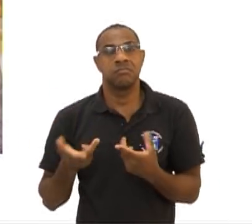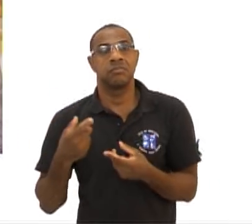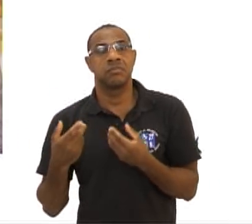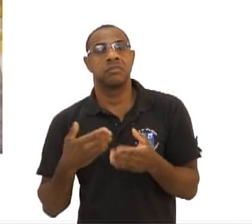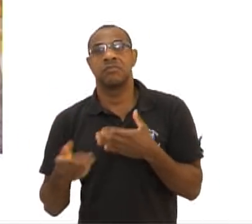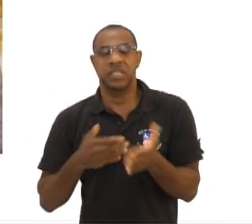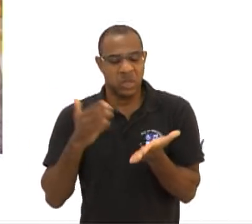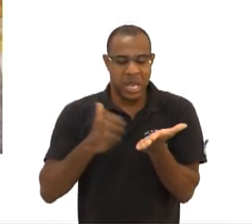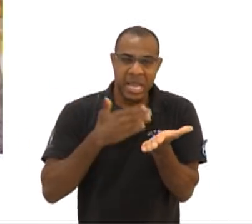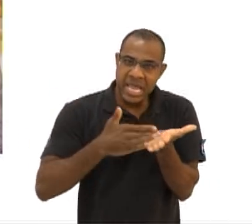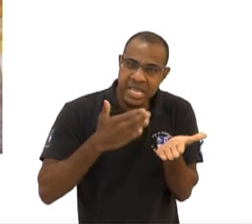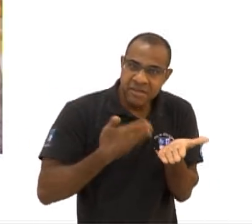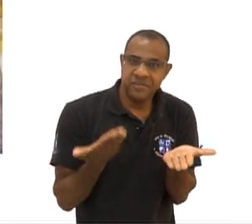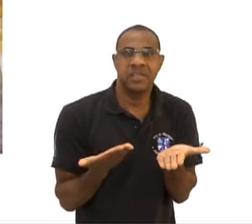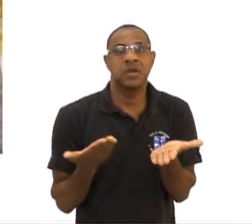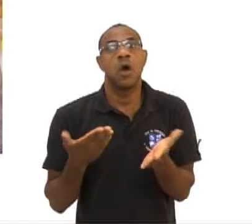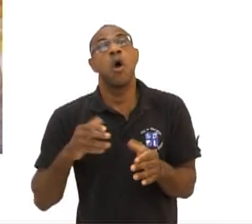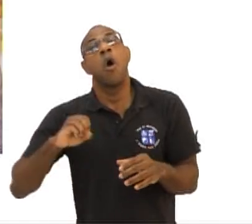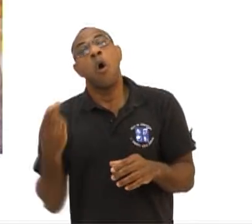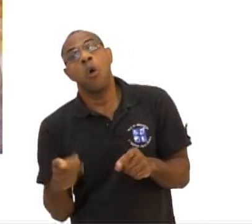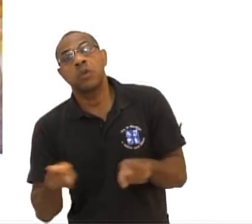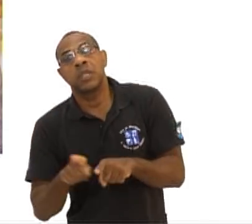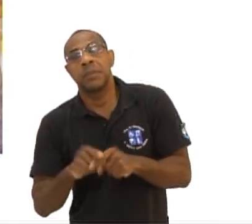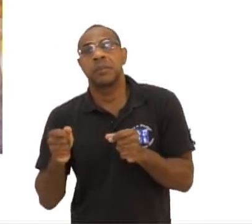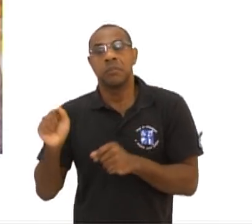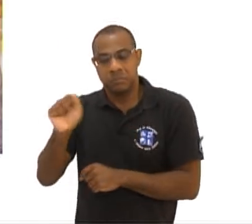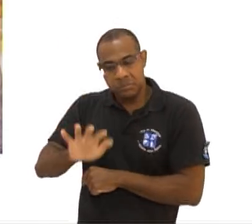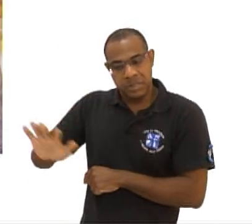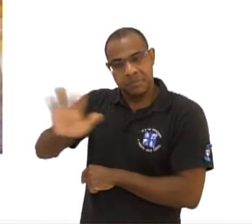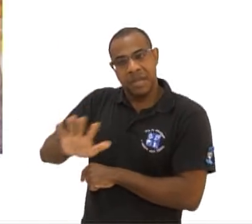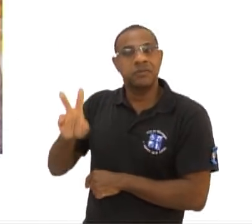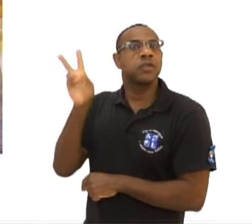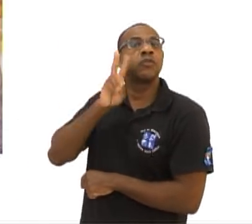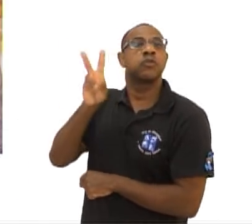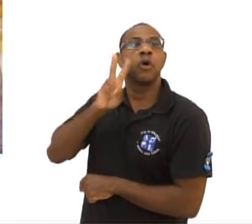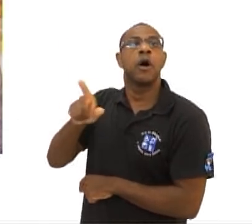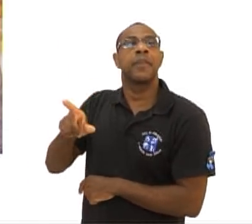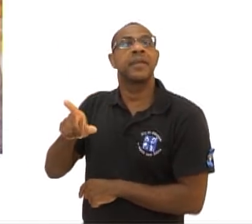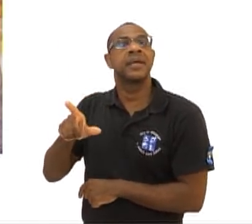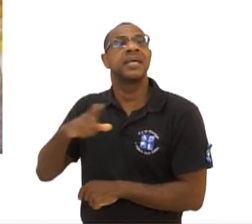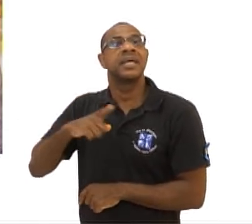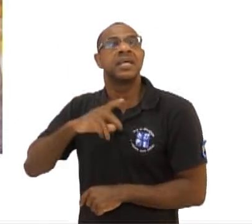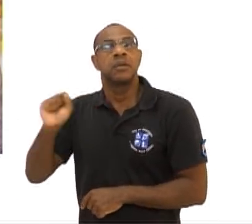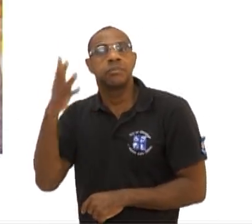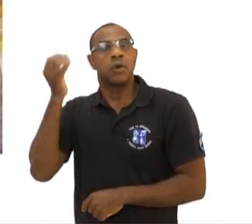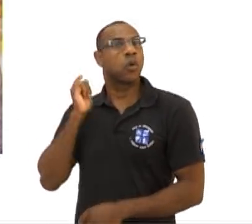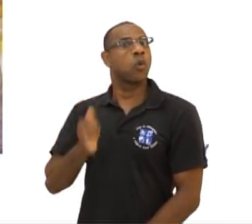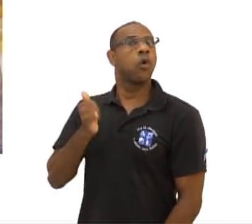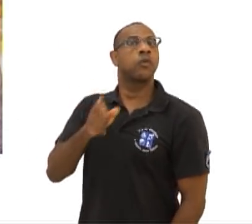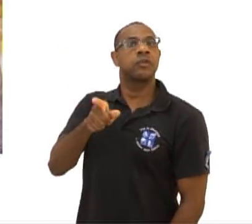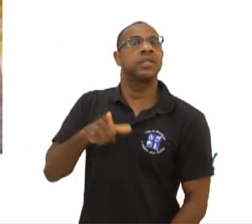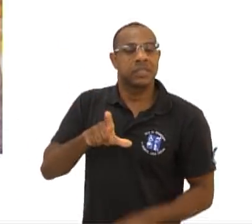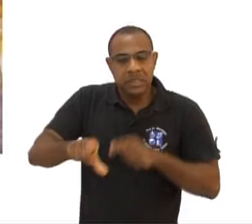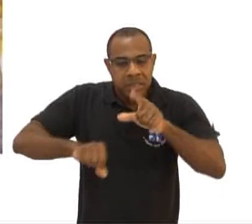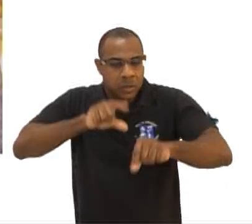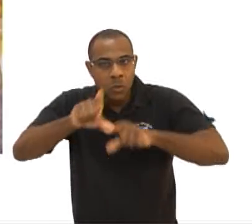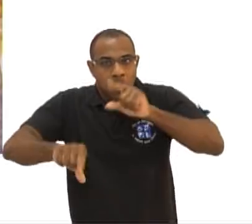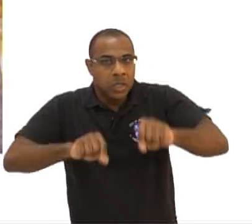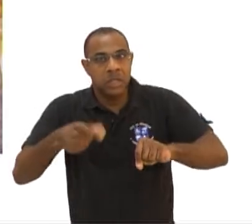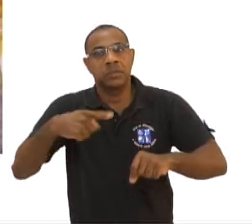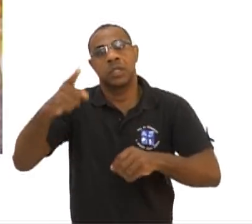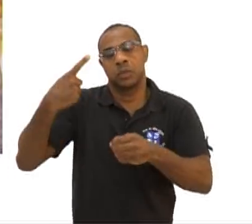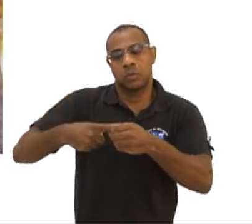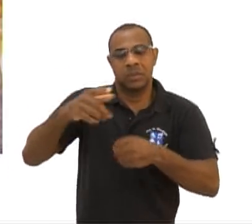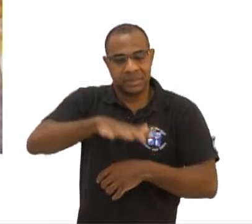um livrinho, ou mesmo montar na forma de imagens as histórias, causos e contos que você selecionou aí da